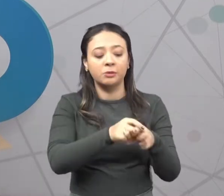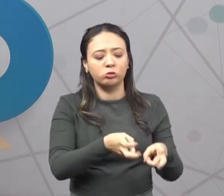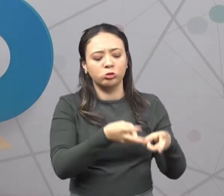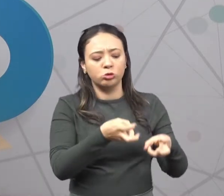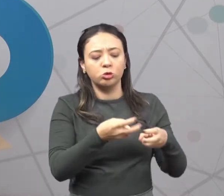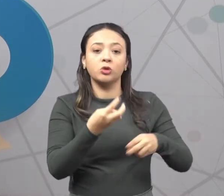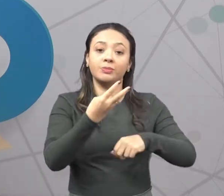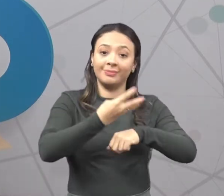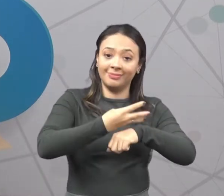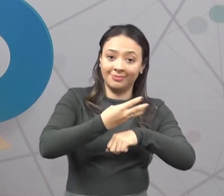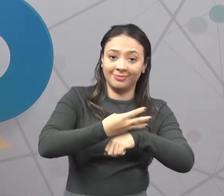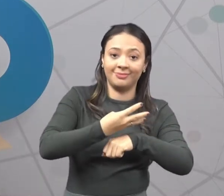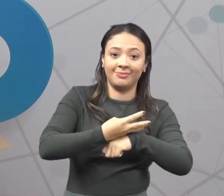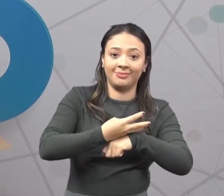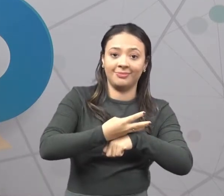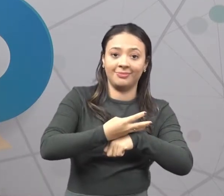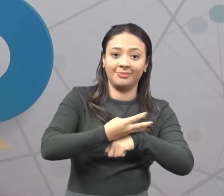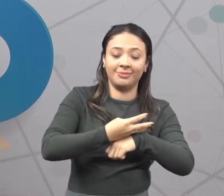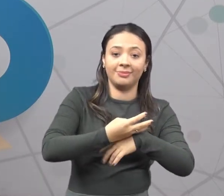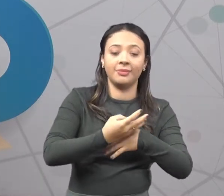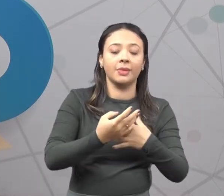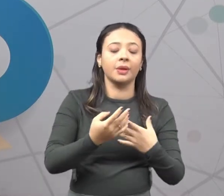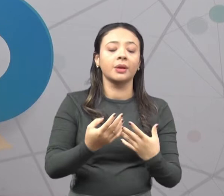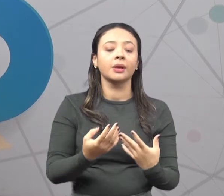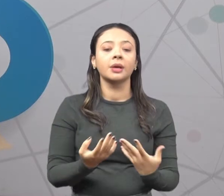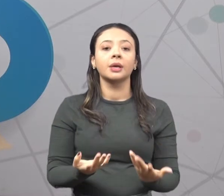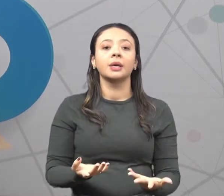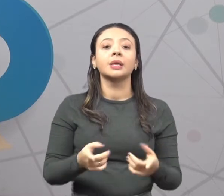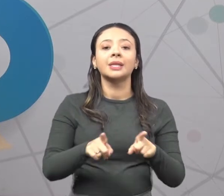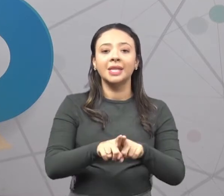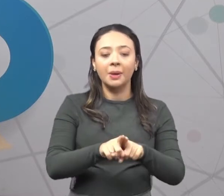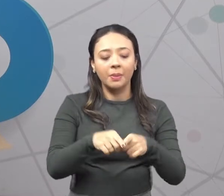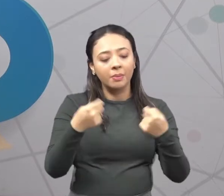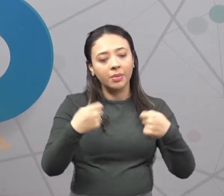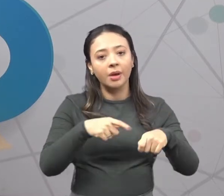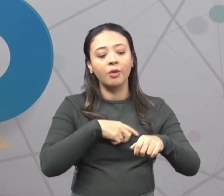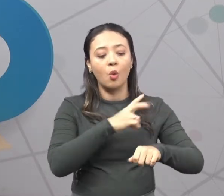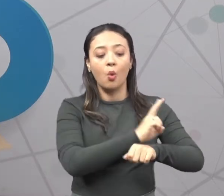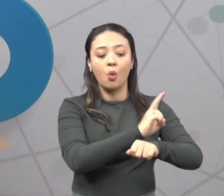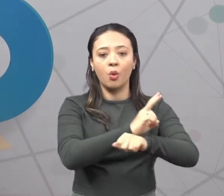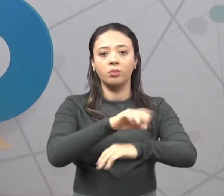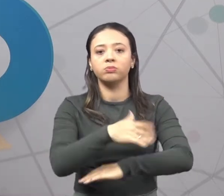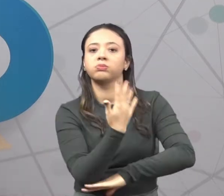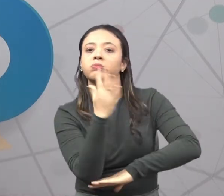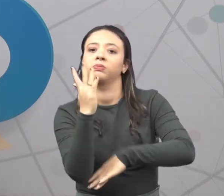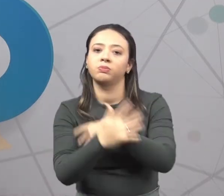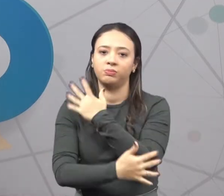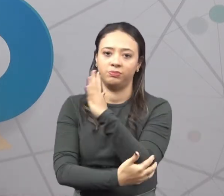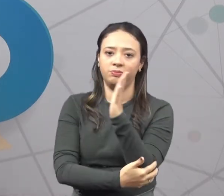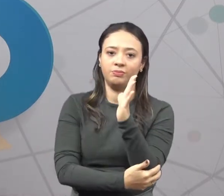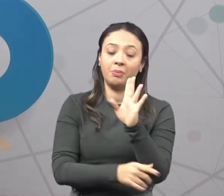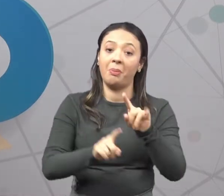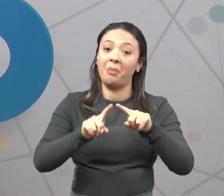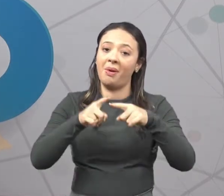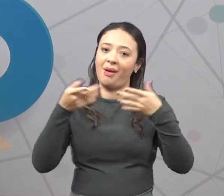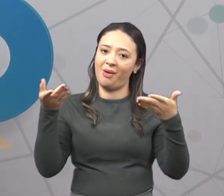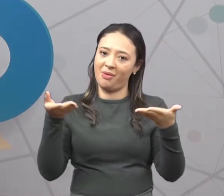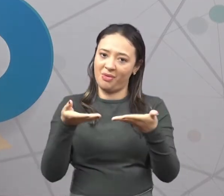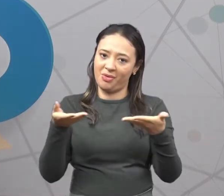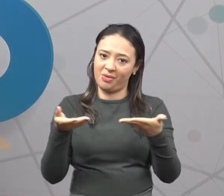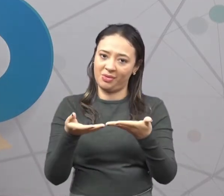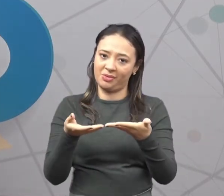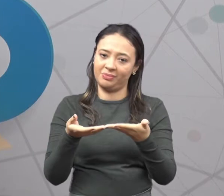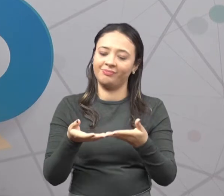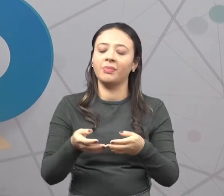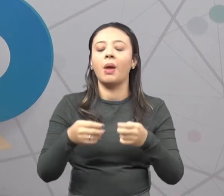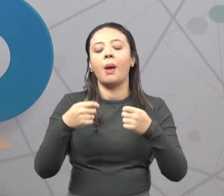os vegetais, e também tem a preservação ambiental. Mas hoje